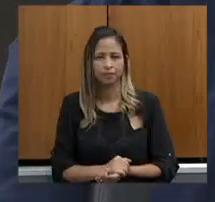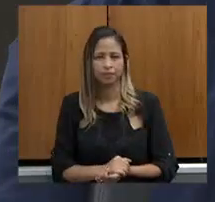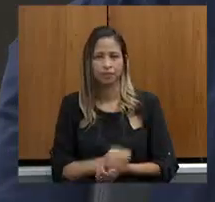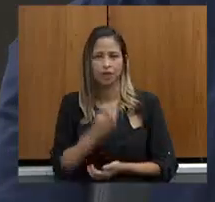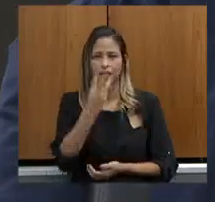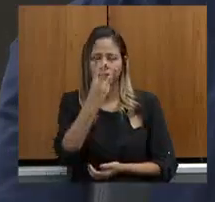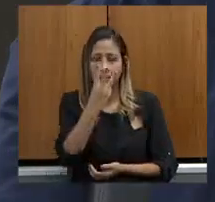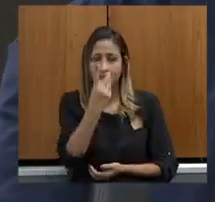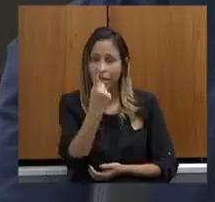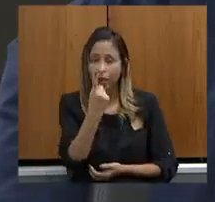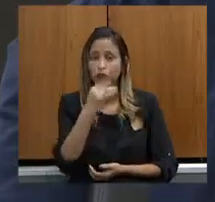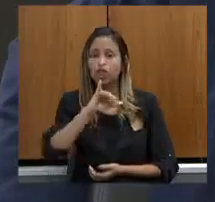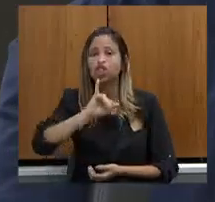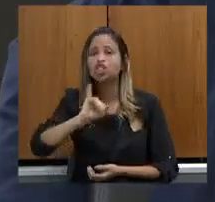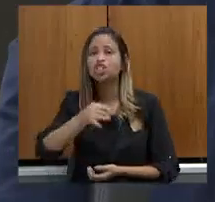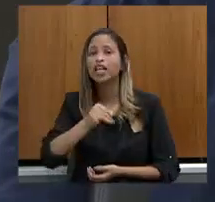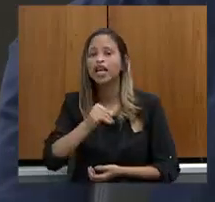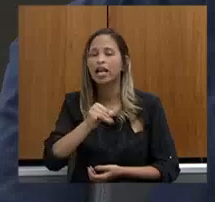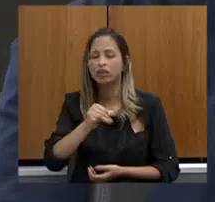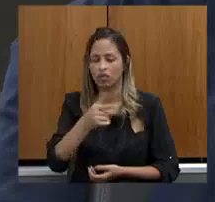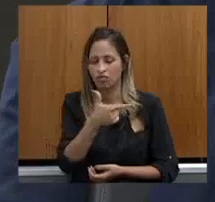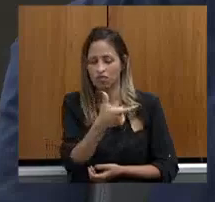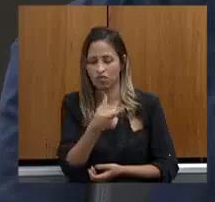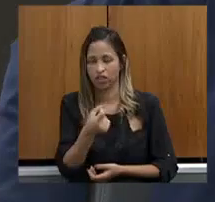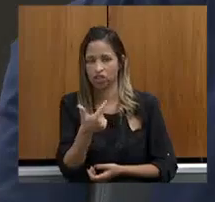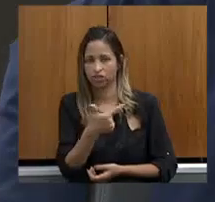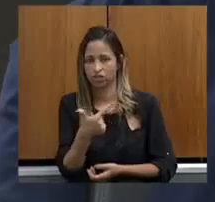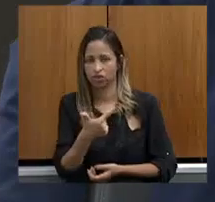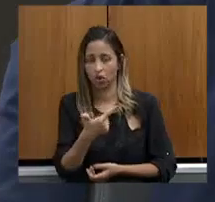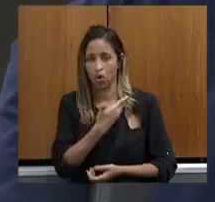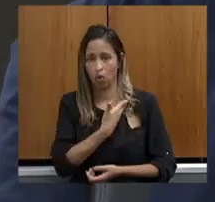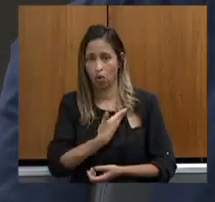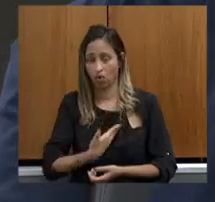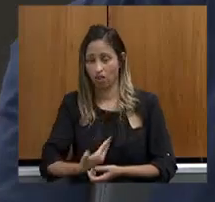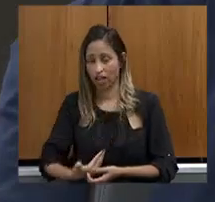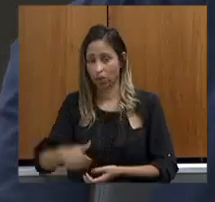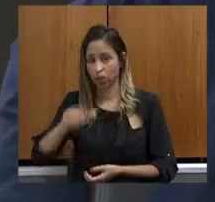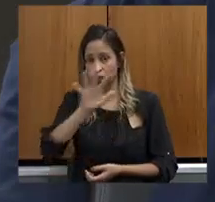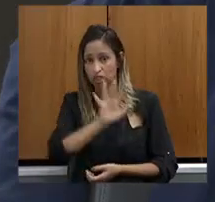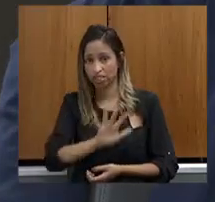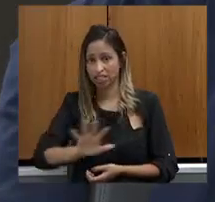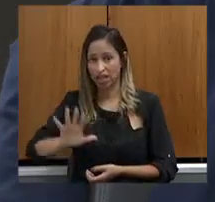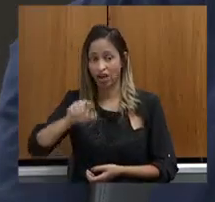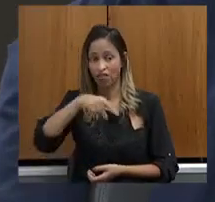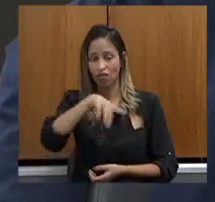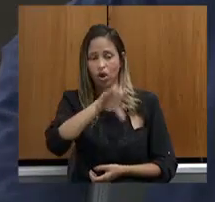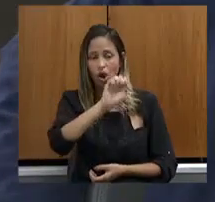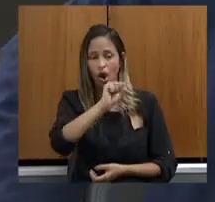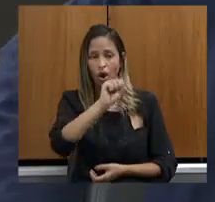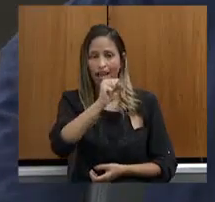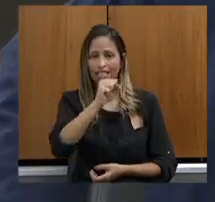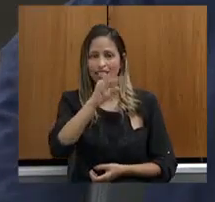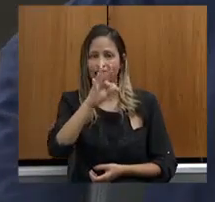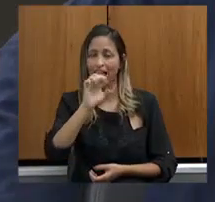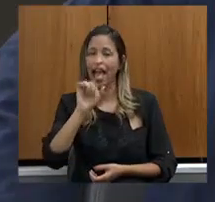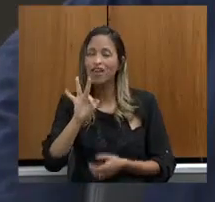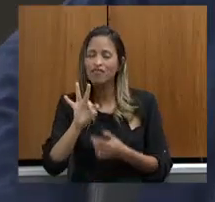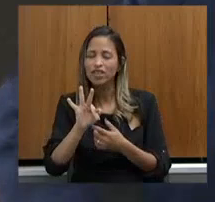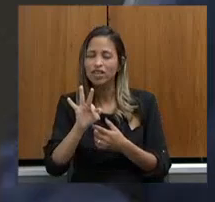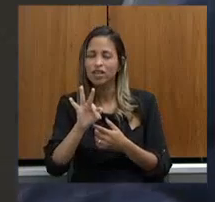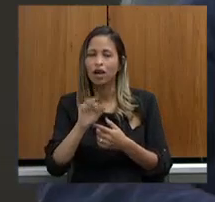31 de janeiro de 2022 governador do Estado foi ao STF para